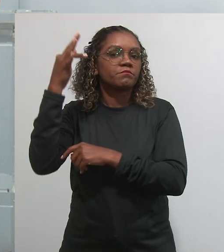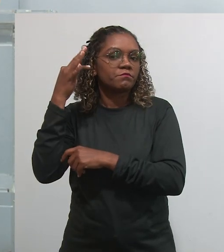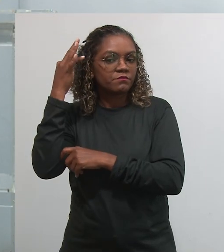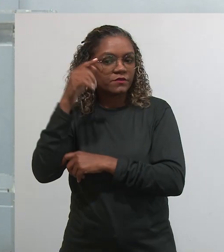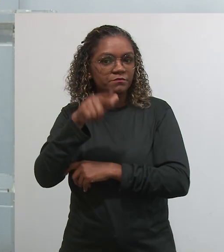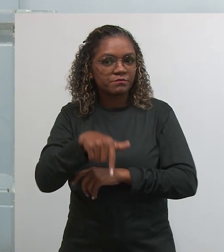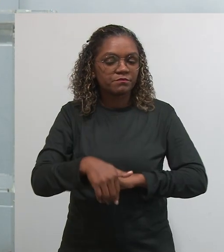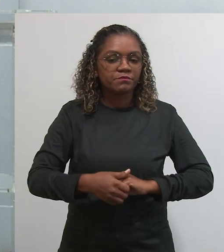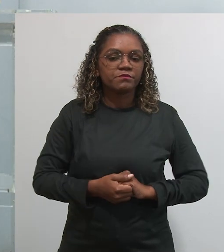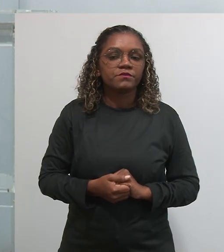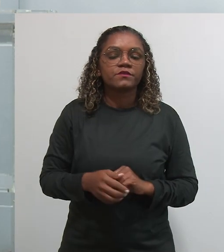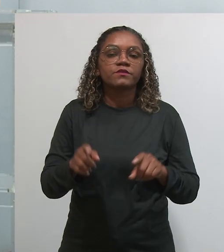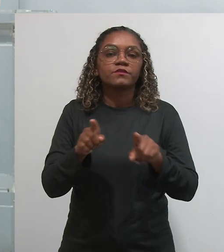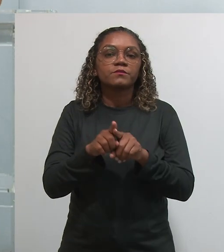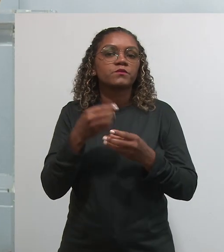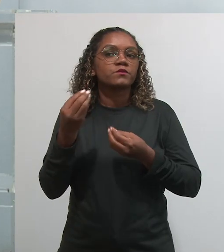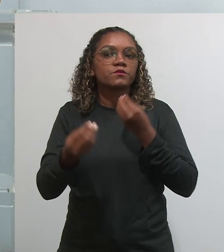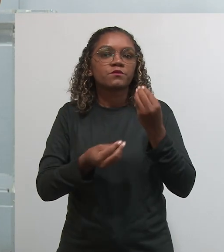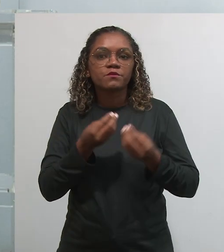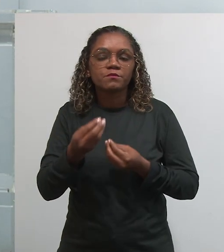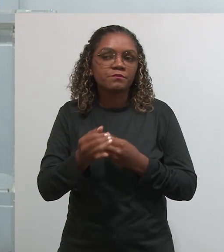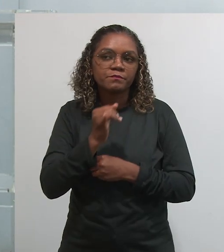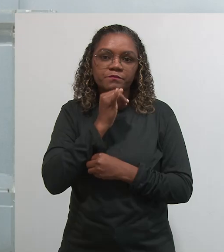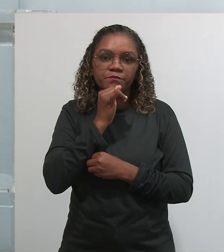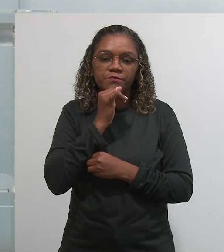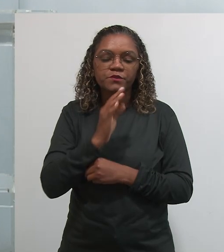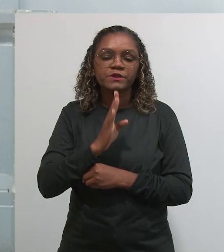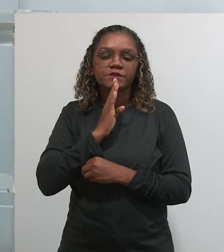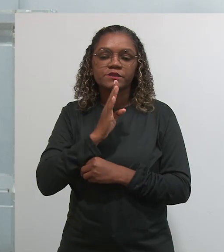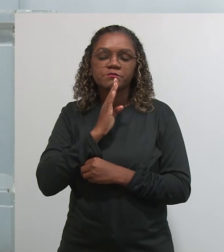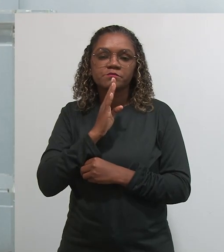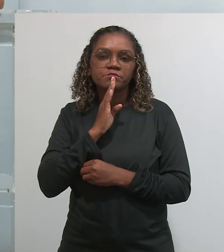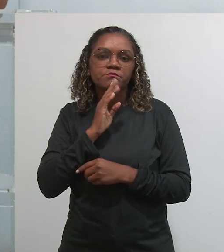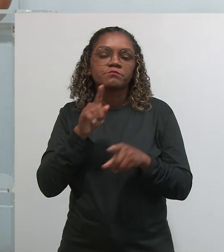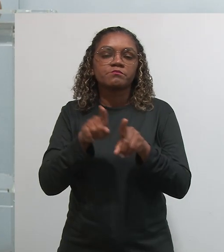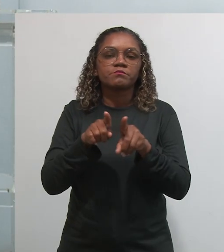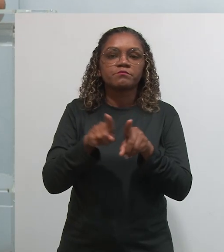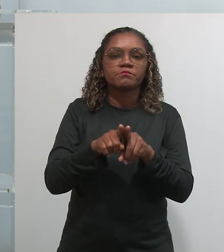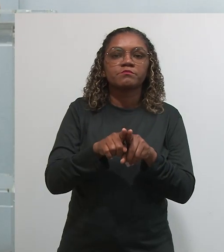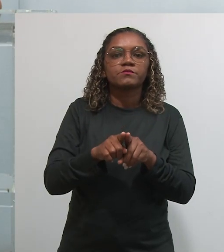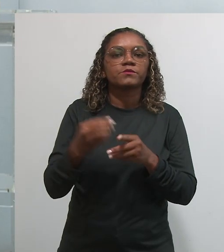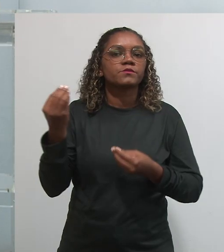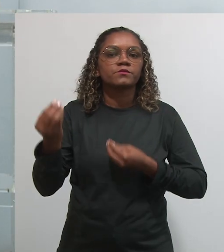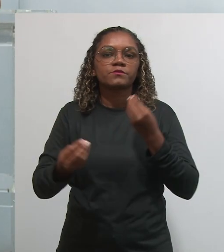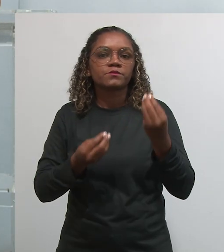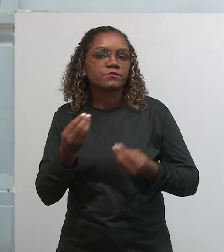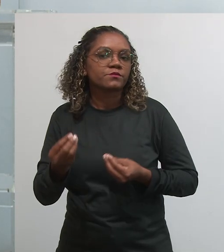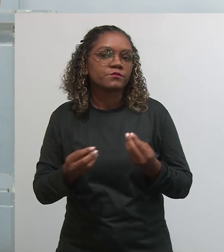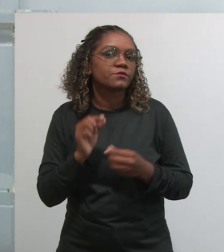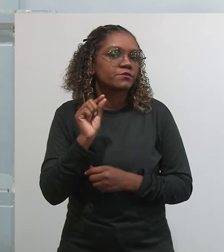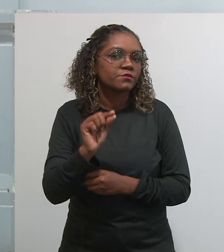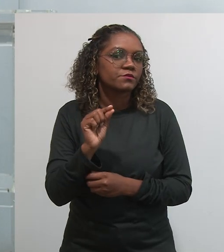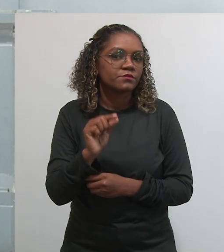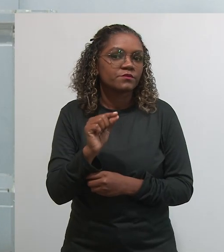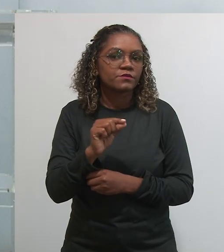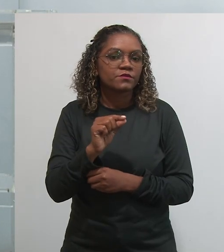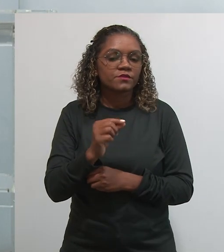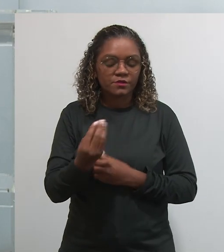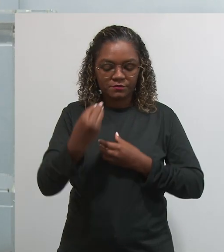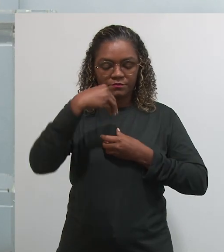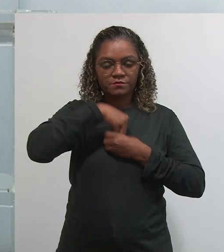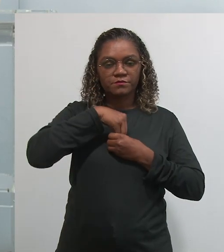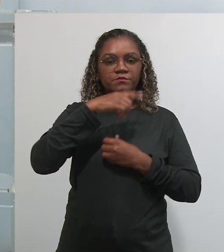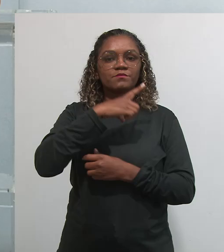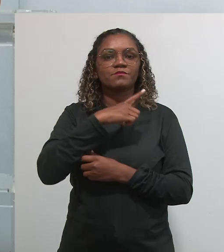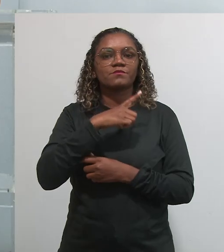filosofia. Como que nós reagimos aos conhecimentos e como que esses conhecimentos estão interiorizados